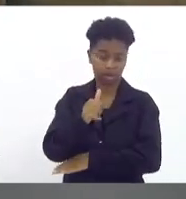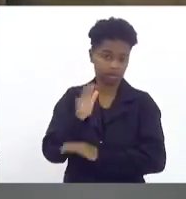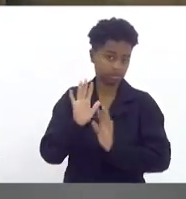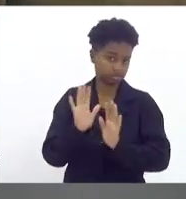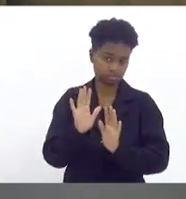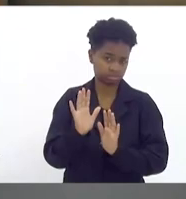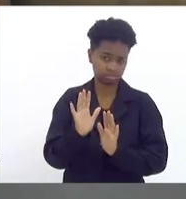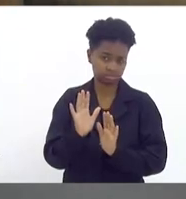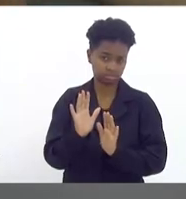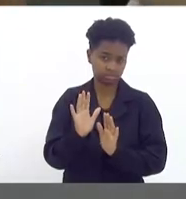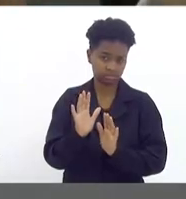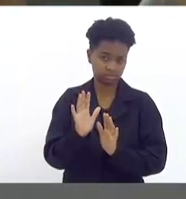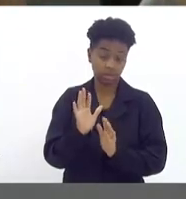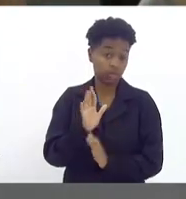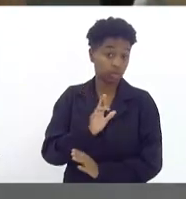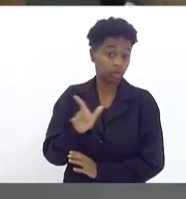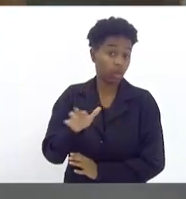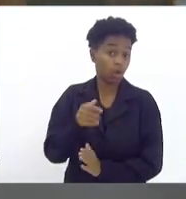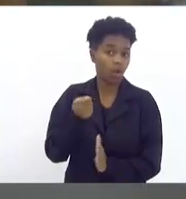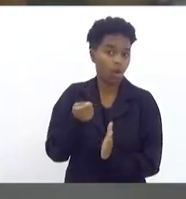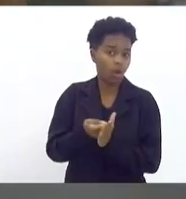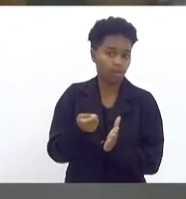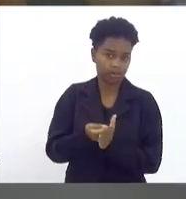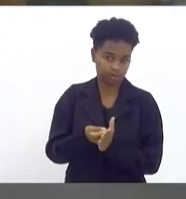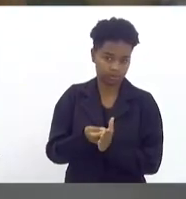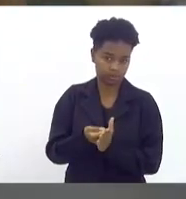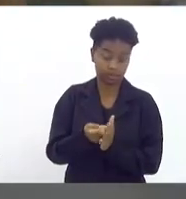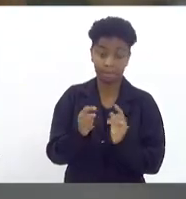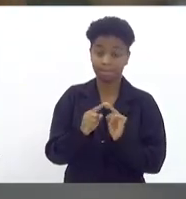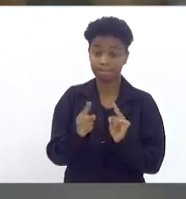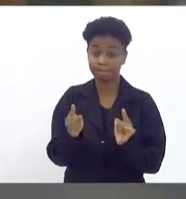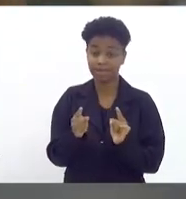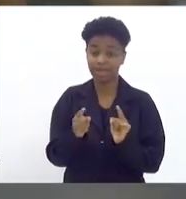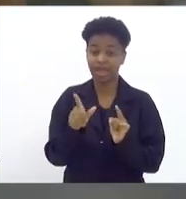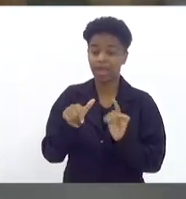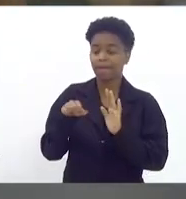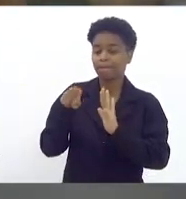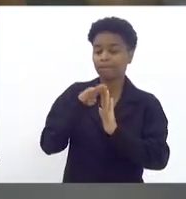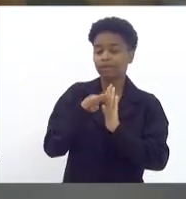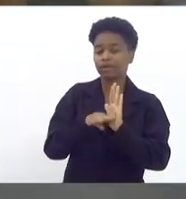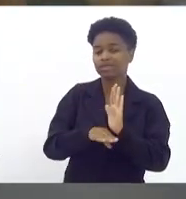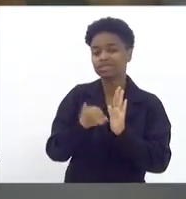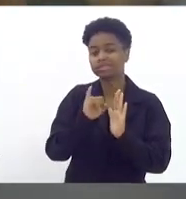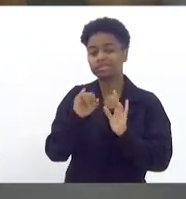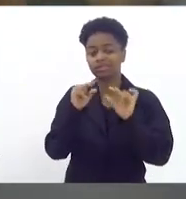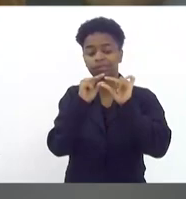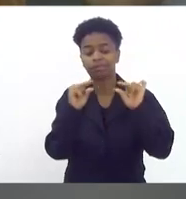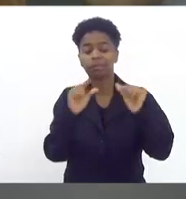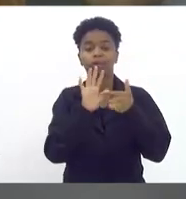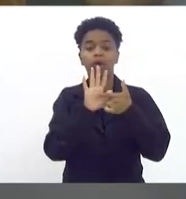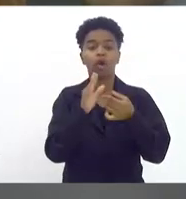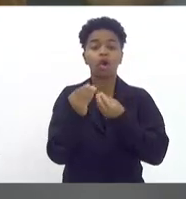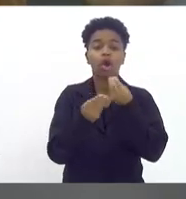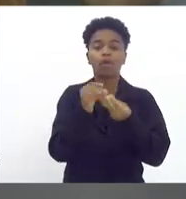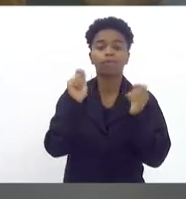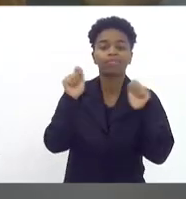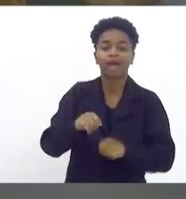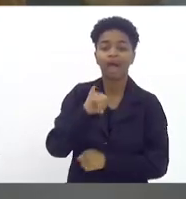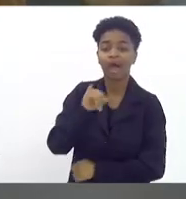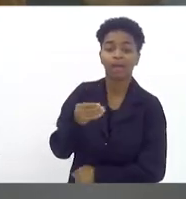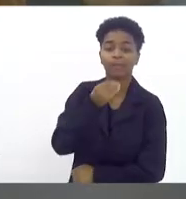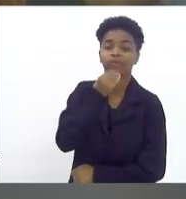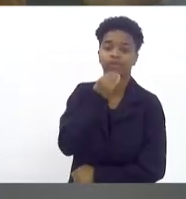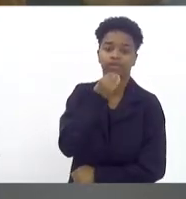seja, não obrigatoriamente é um programa quando numa linha se fala para que, que pode ser aproveitada essa data